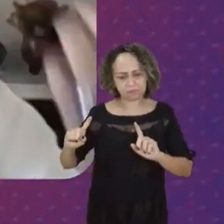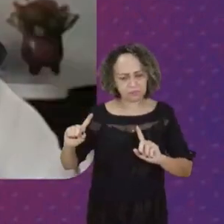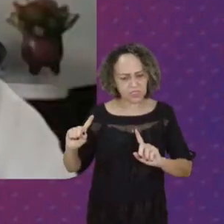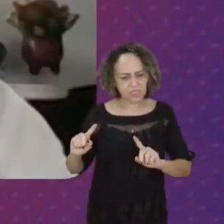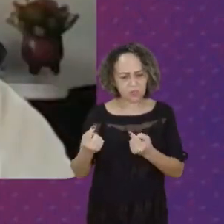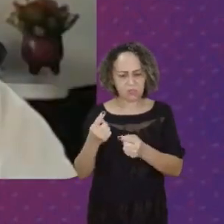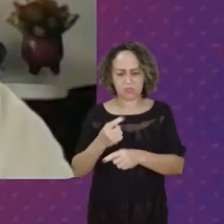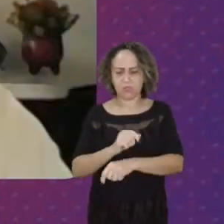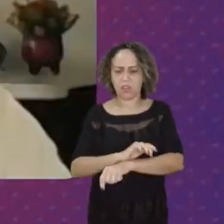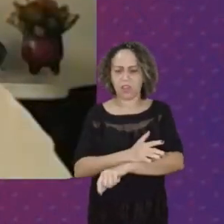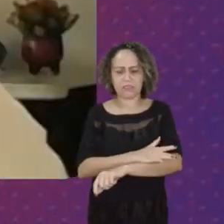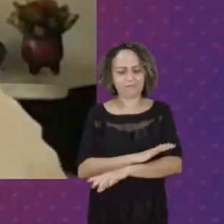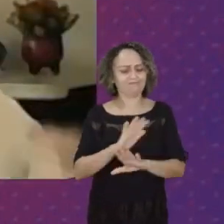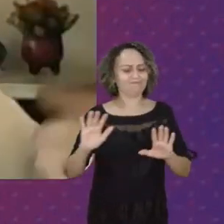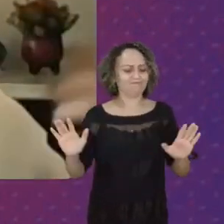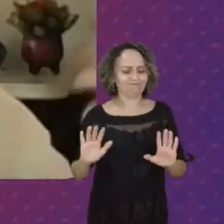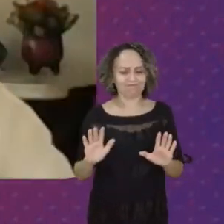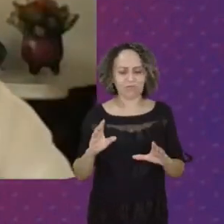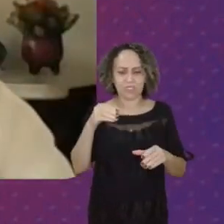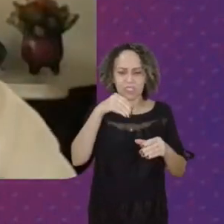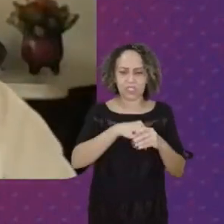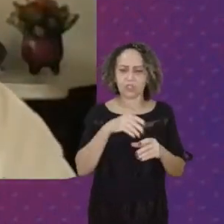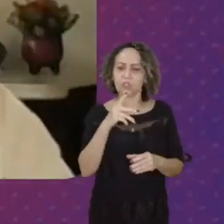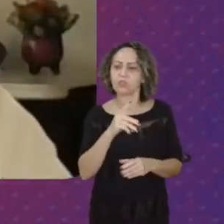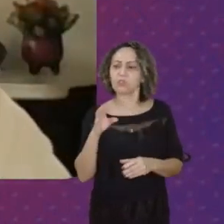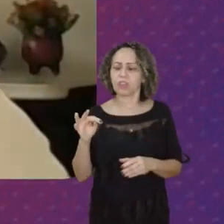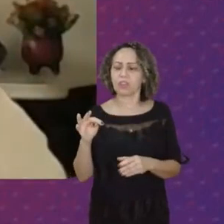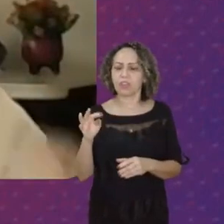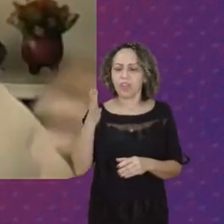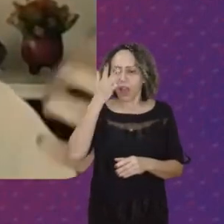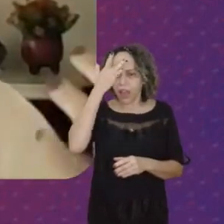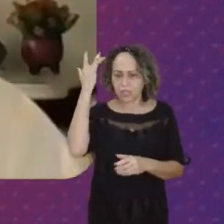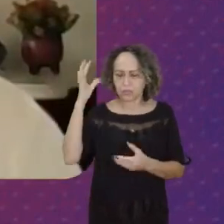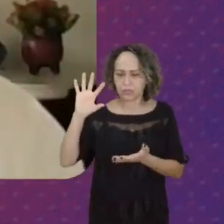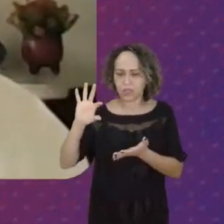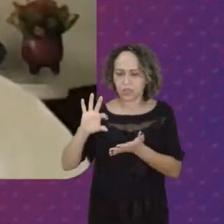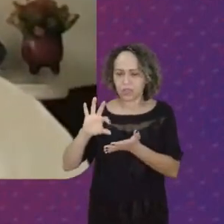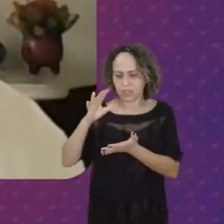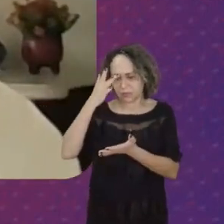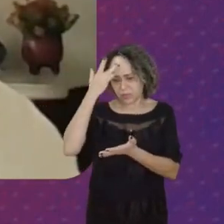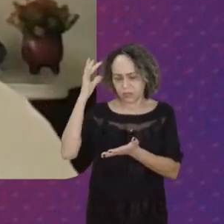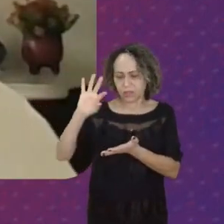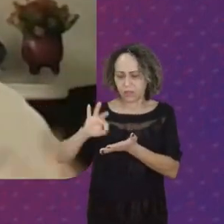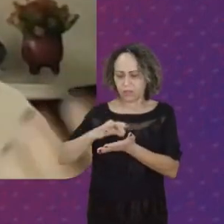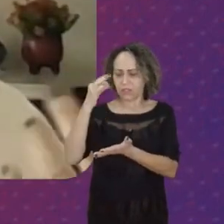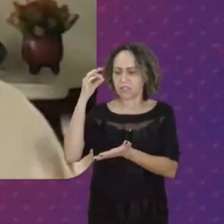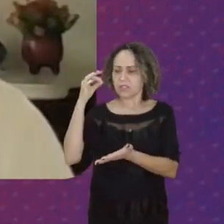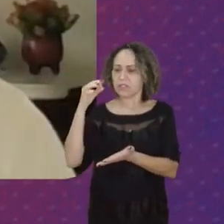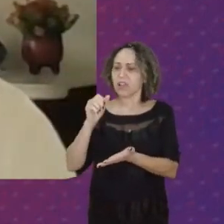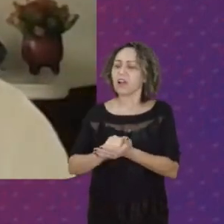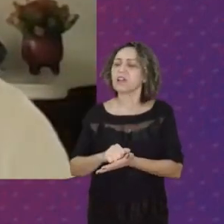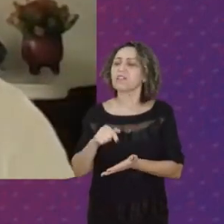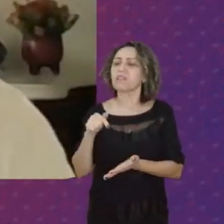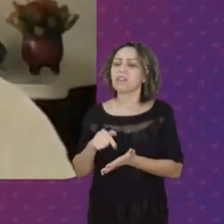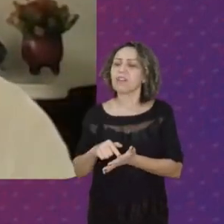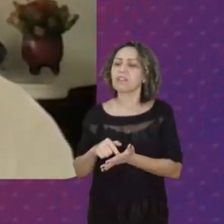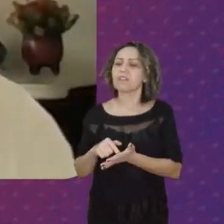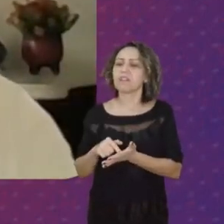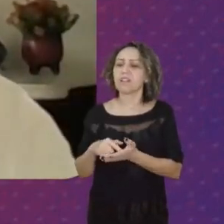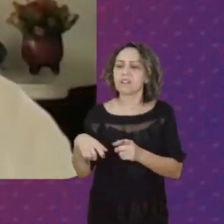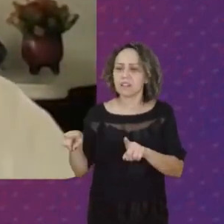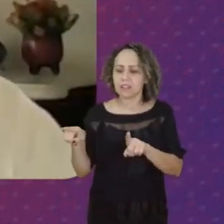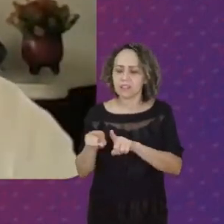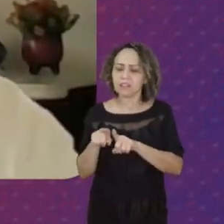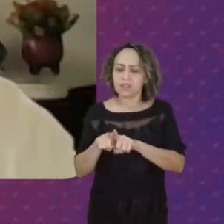Partido dos Trabalhadores, essas pessoas filiadas, organizadas, elas passam também